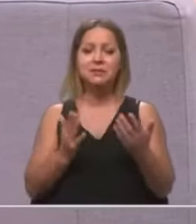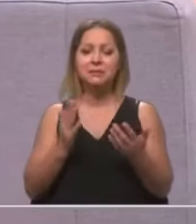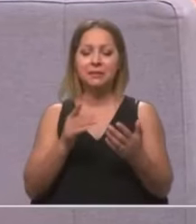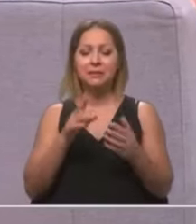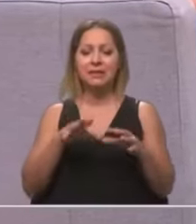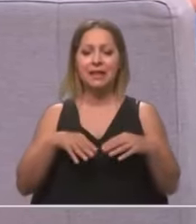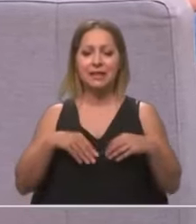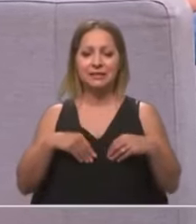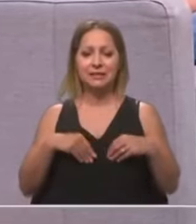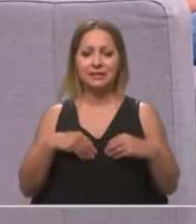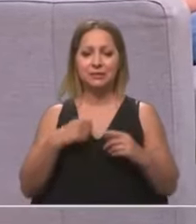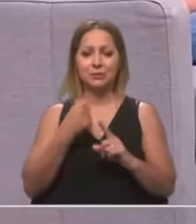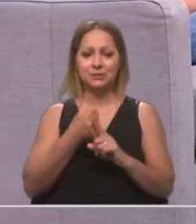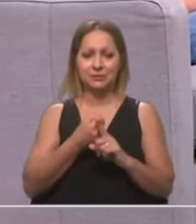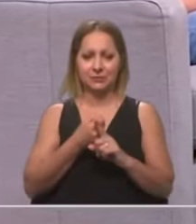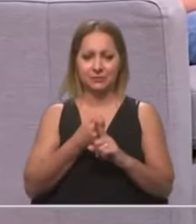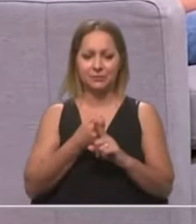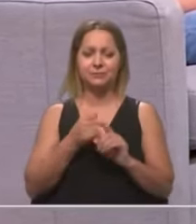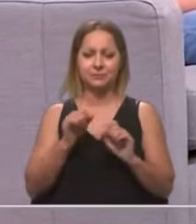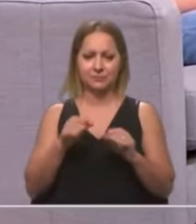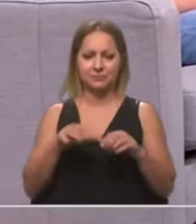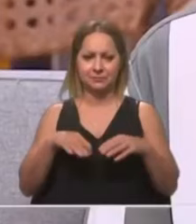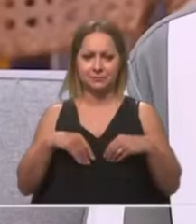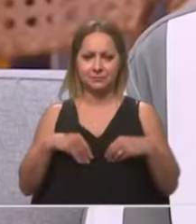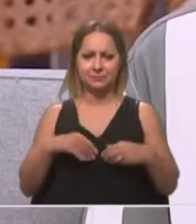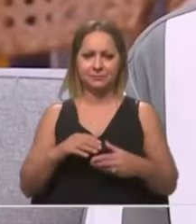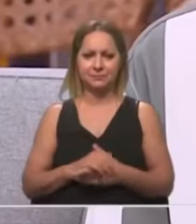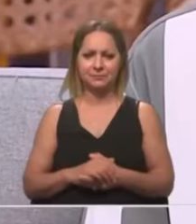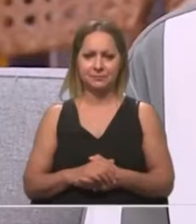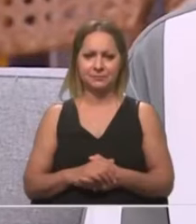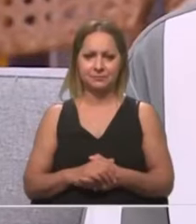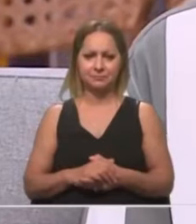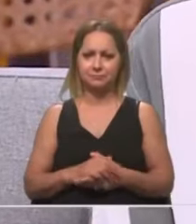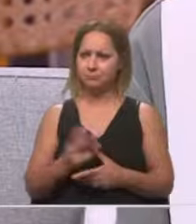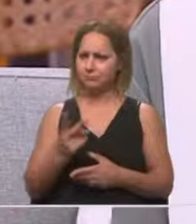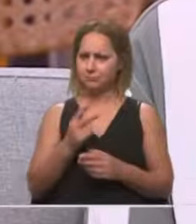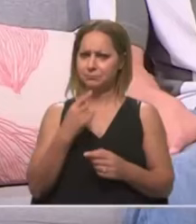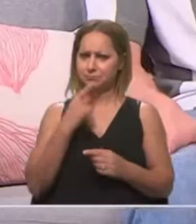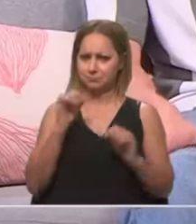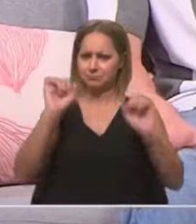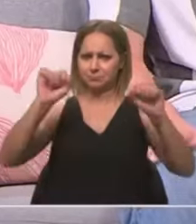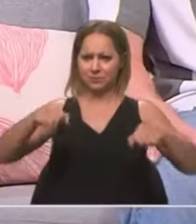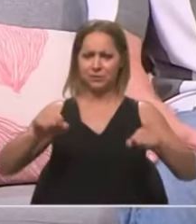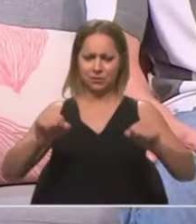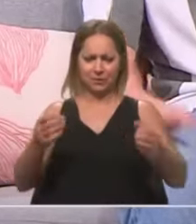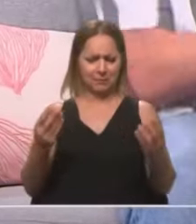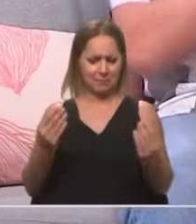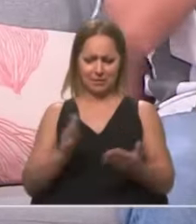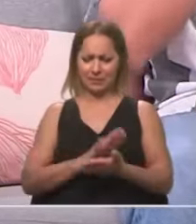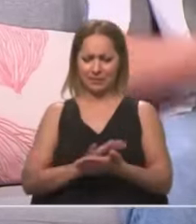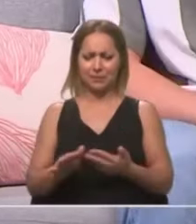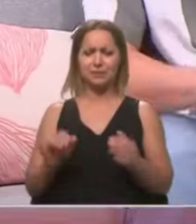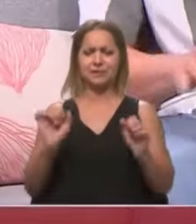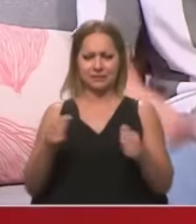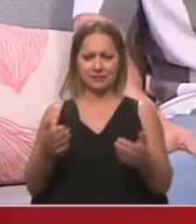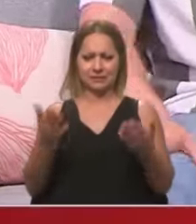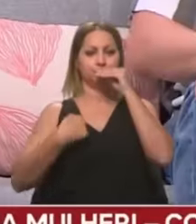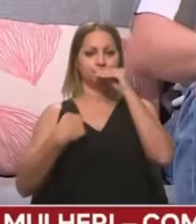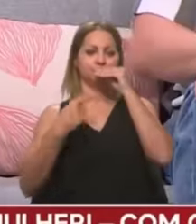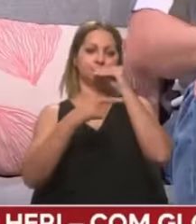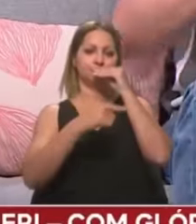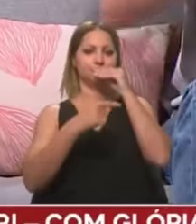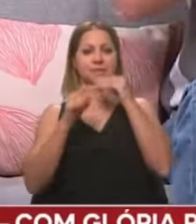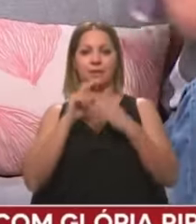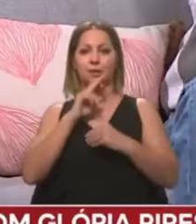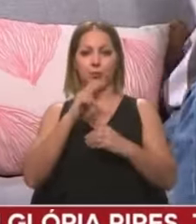Aceitam fazer um desafio? Sim, aceitamos. Aceitamos. Sim. Sem medos, foi logo assim. Sem medos. Sim, sem medos. Sem medos. Vamos dizer isso. Então, isso, olha, então. É de e tudo. É